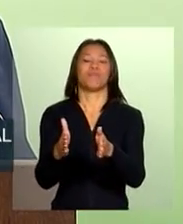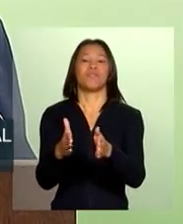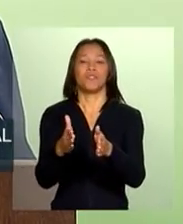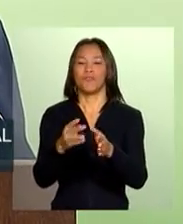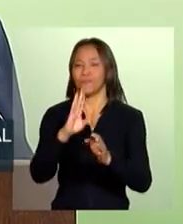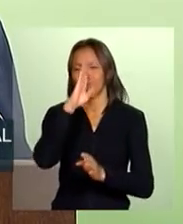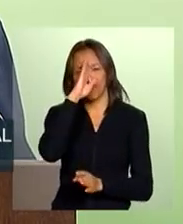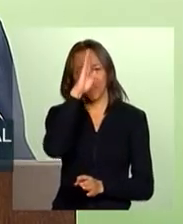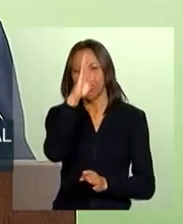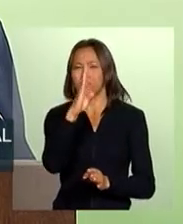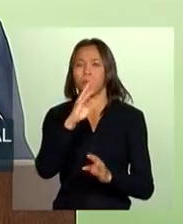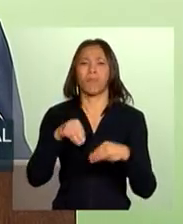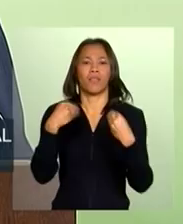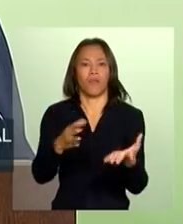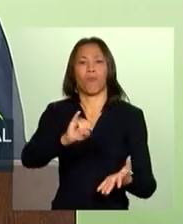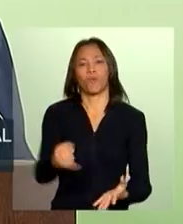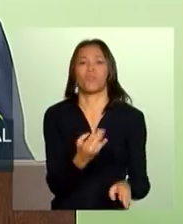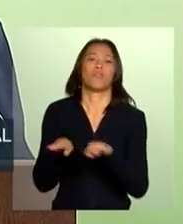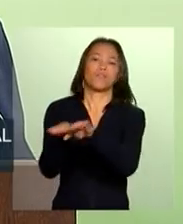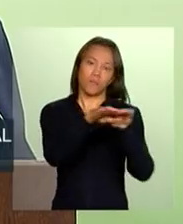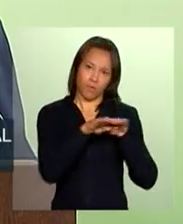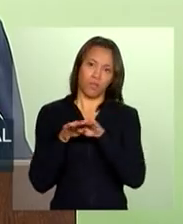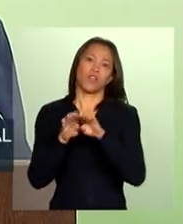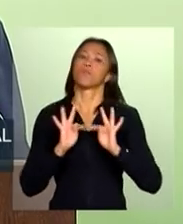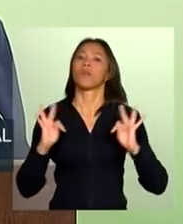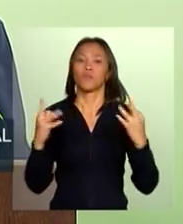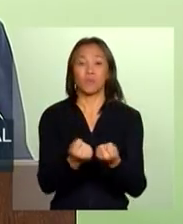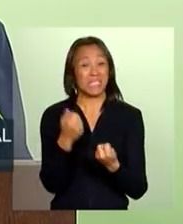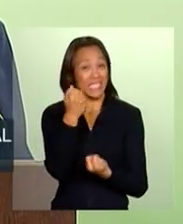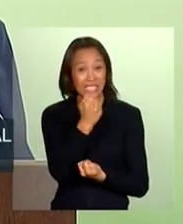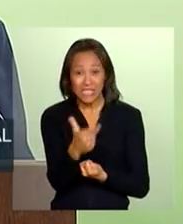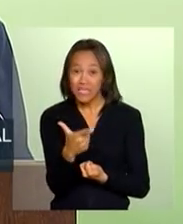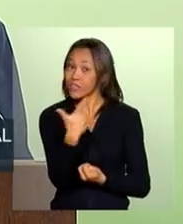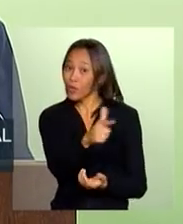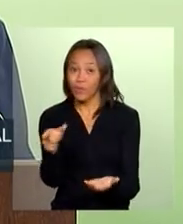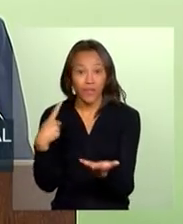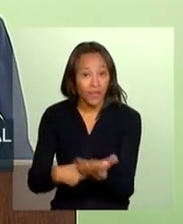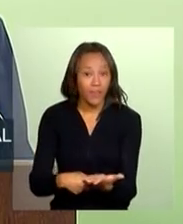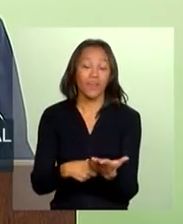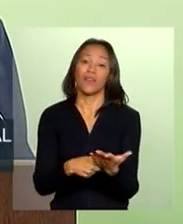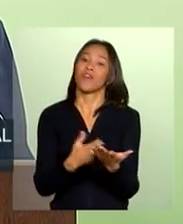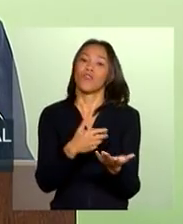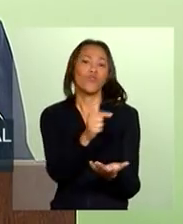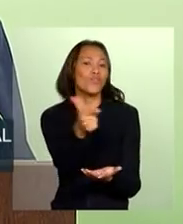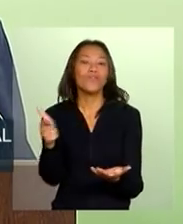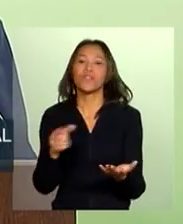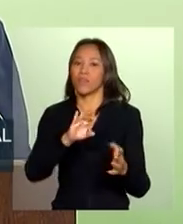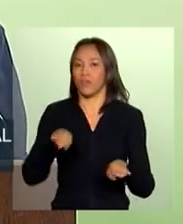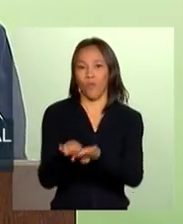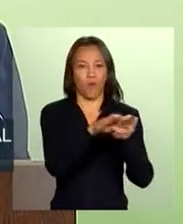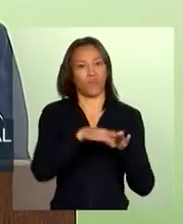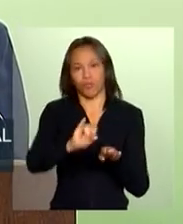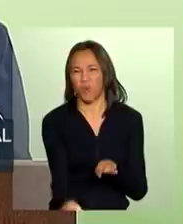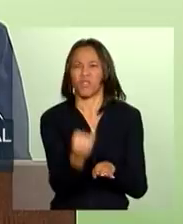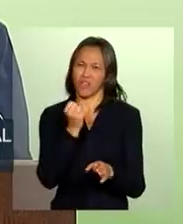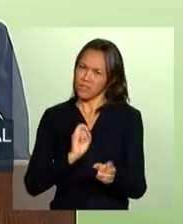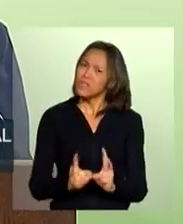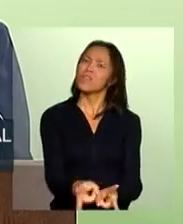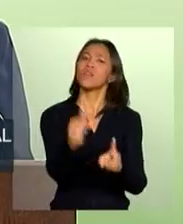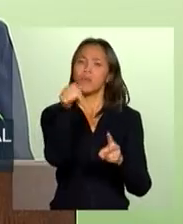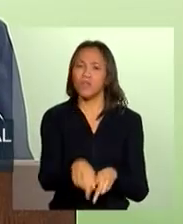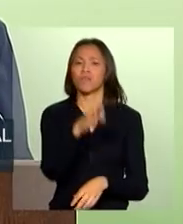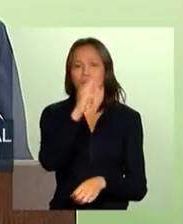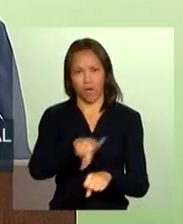igualdade de oportunidades. Sem ele, nós não teremos igualdade de oportunidades efetiva em nosso